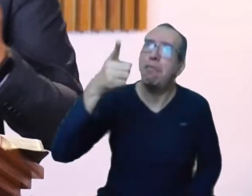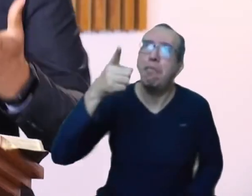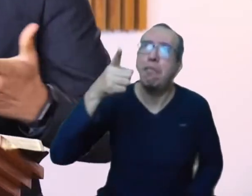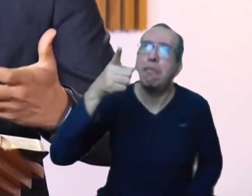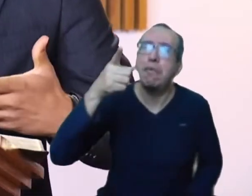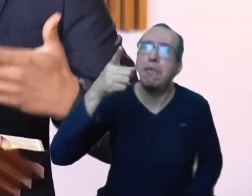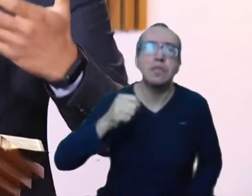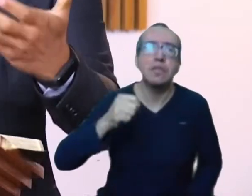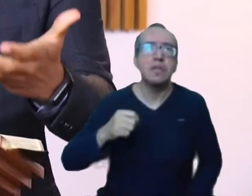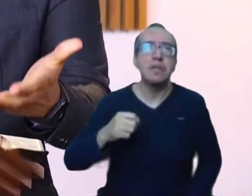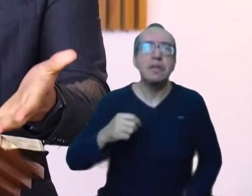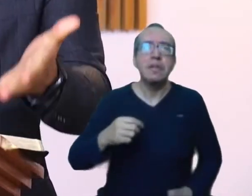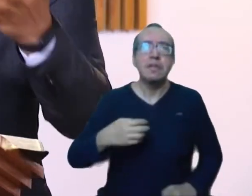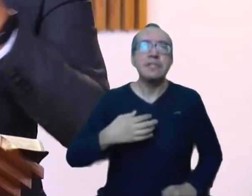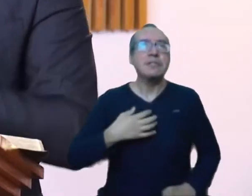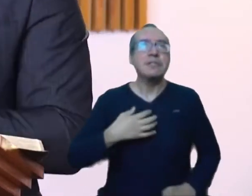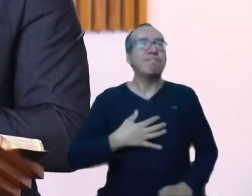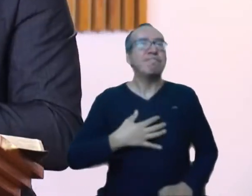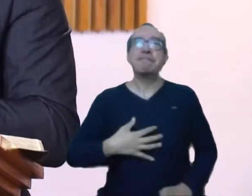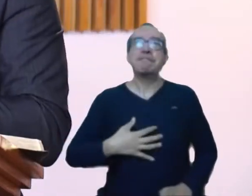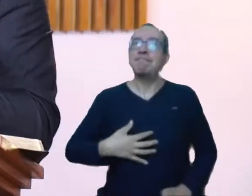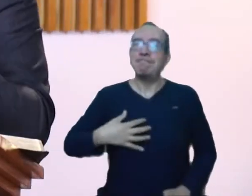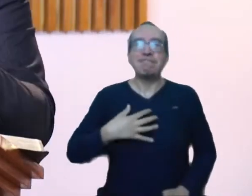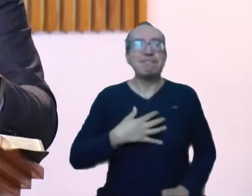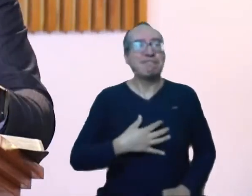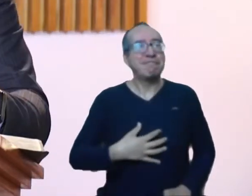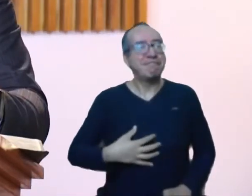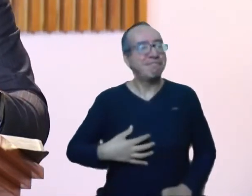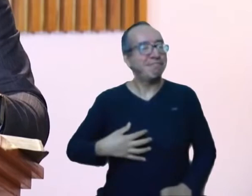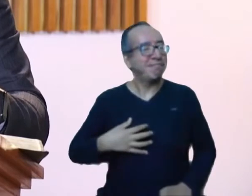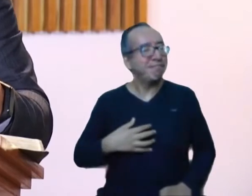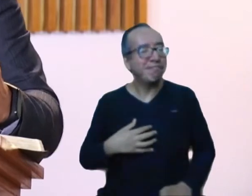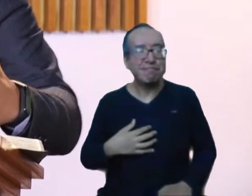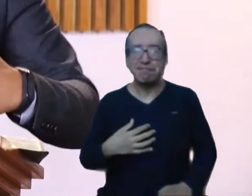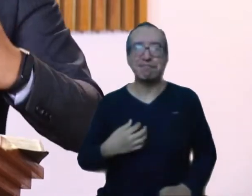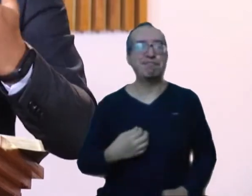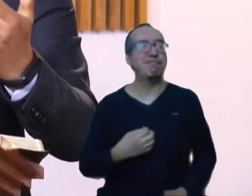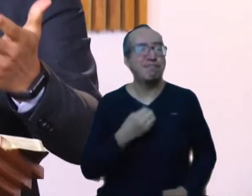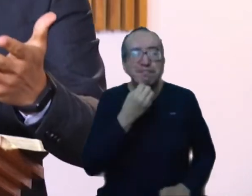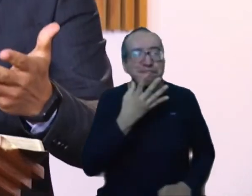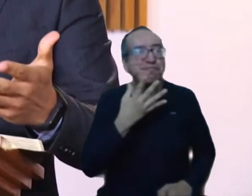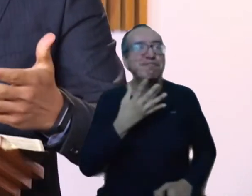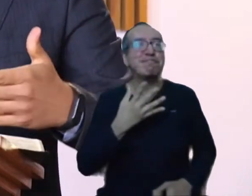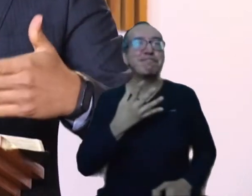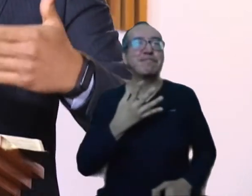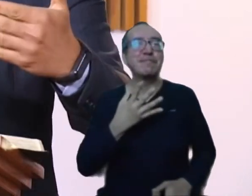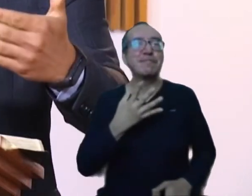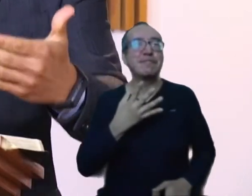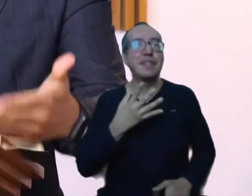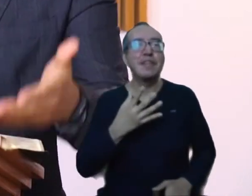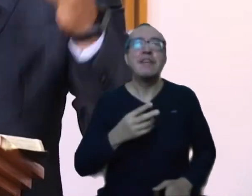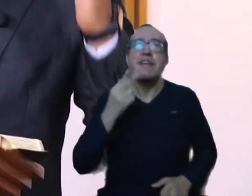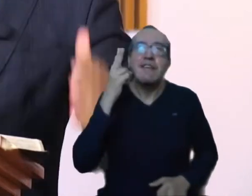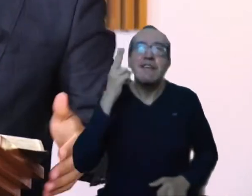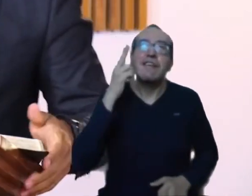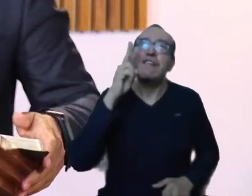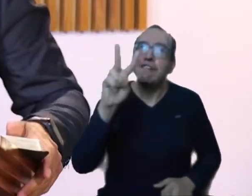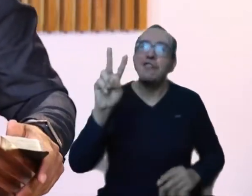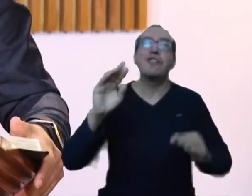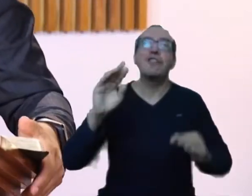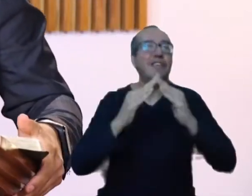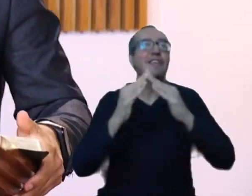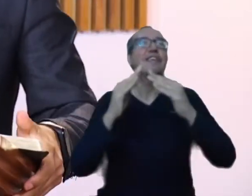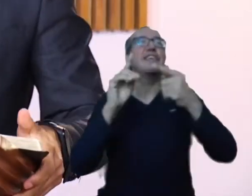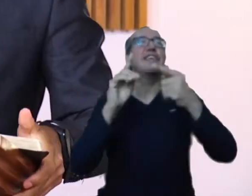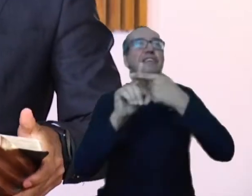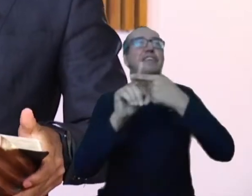um cuidado que a igreja tinha por ele. Ele sentiu de forma mais acentuada a preocupação que a mãe tinha por